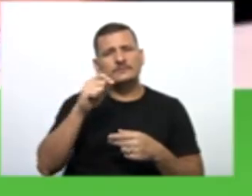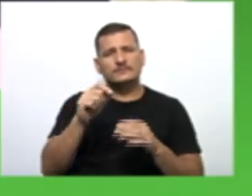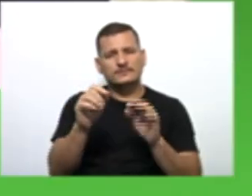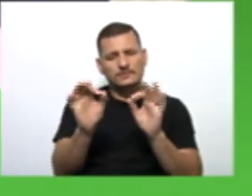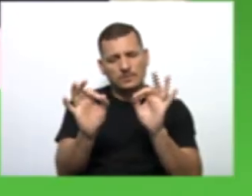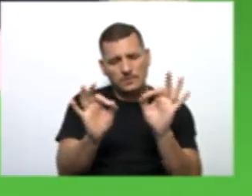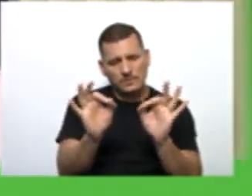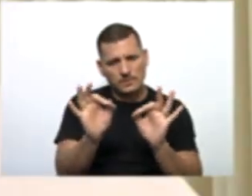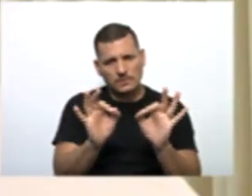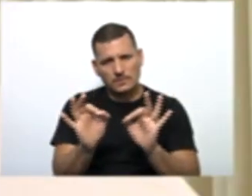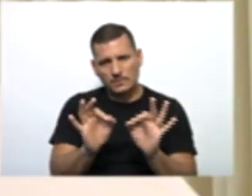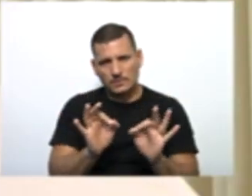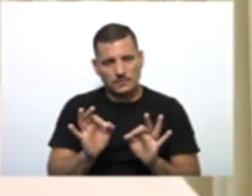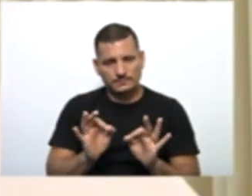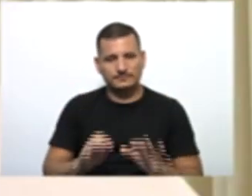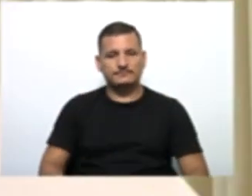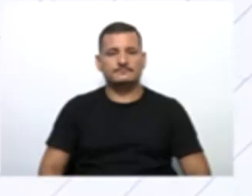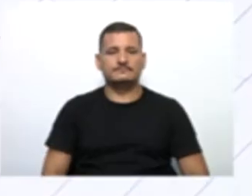organização.